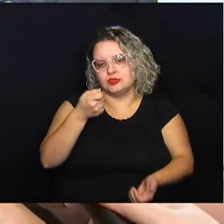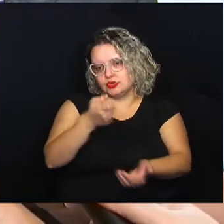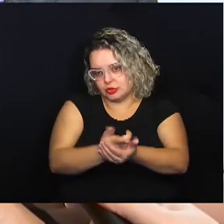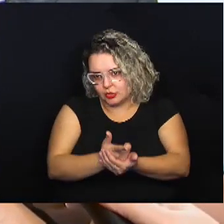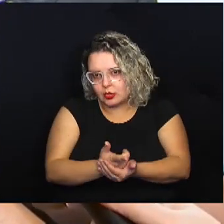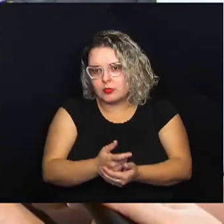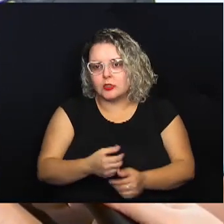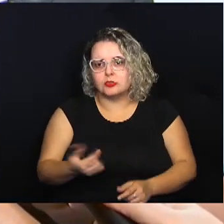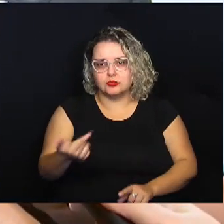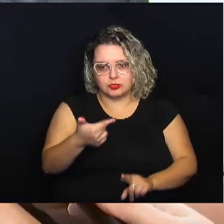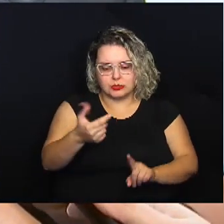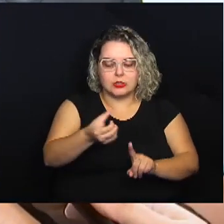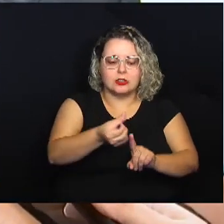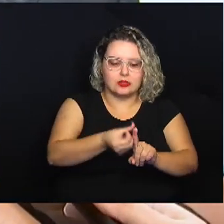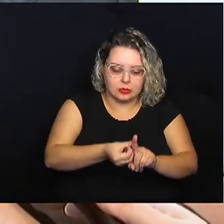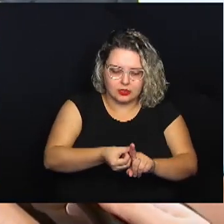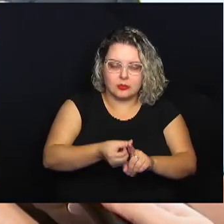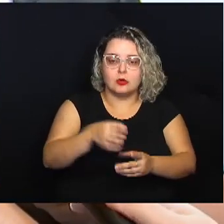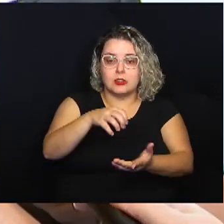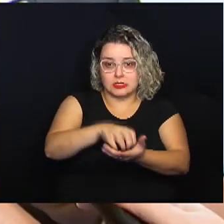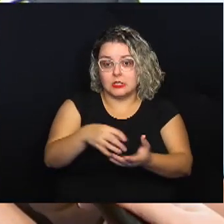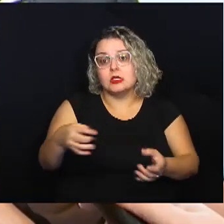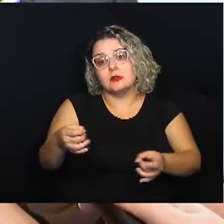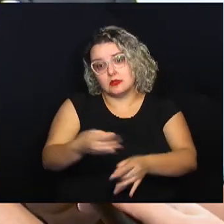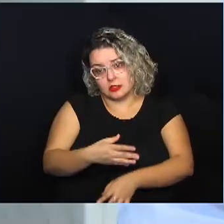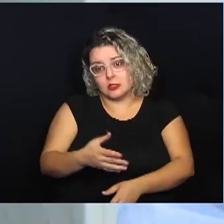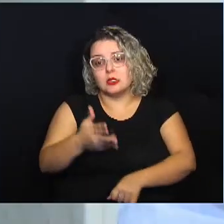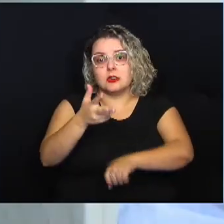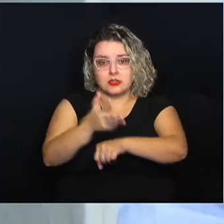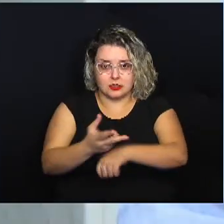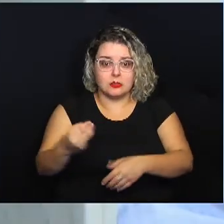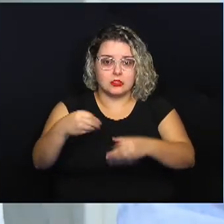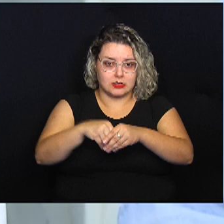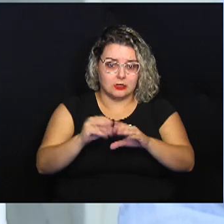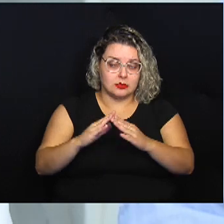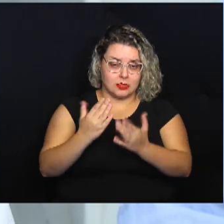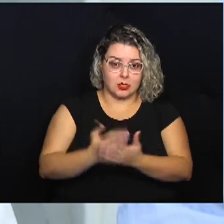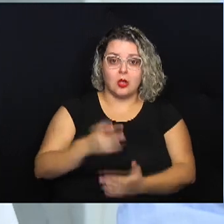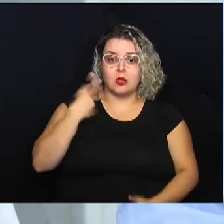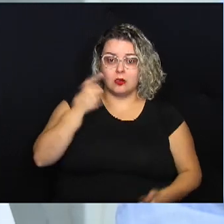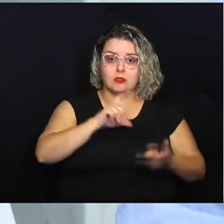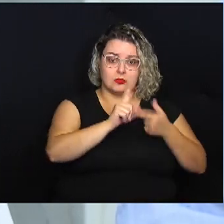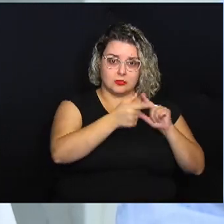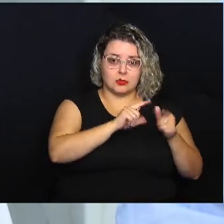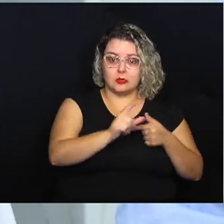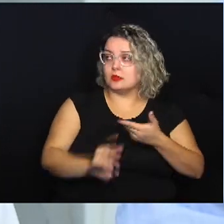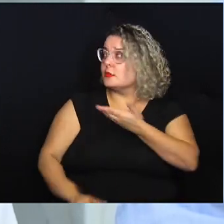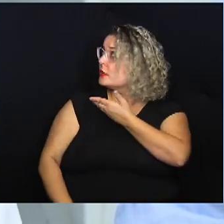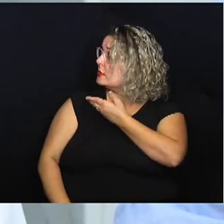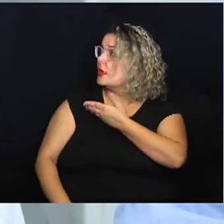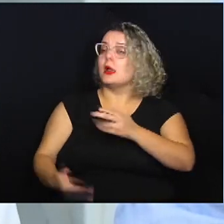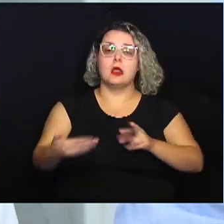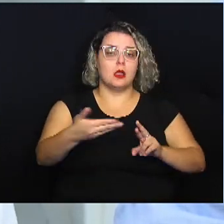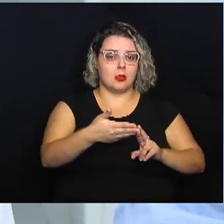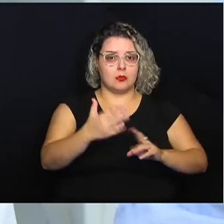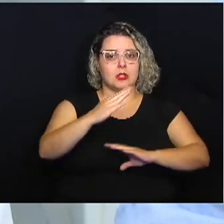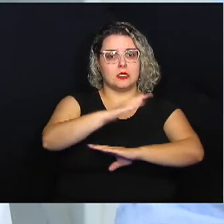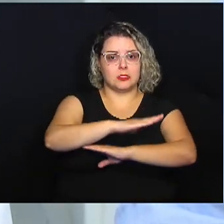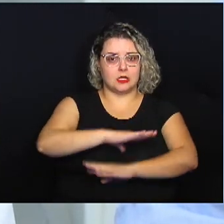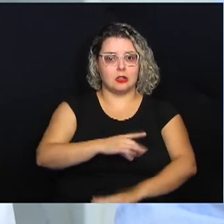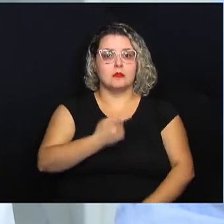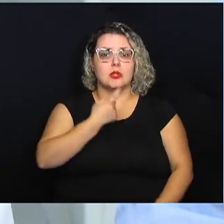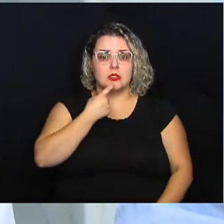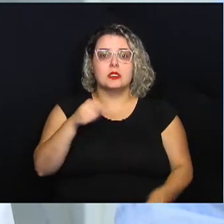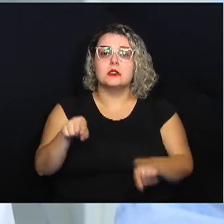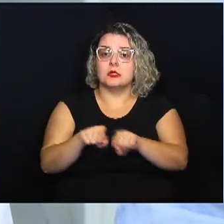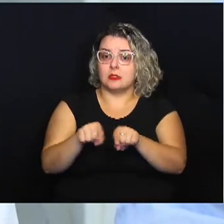semestre nós estaremos com a central pronta e as câmeras das escolas. O vereador Major Jaime, representante da Câmara de Campinas,